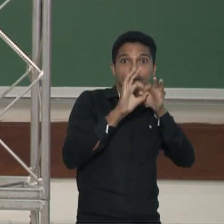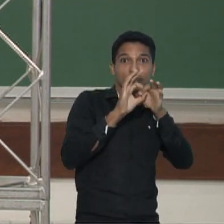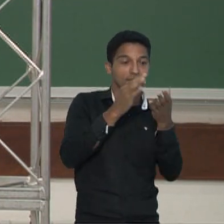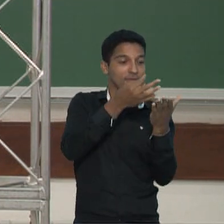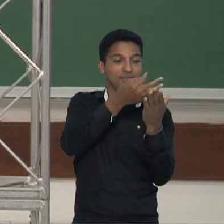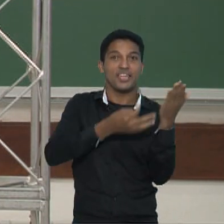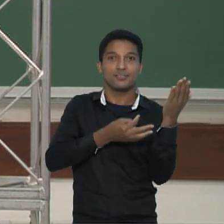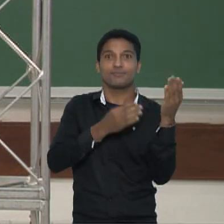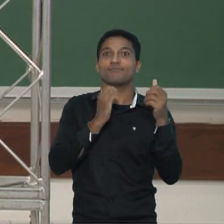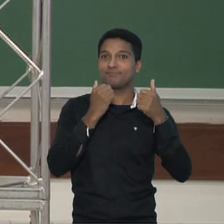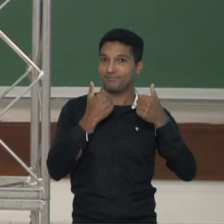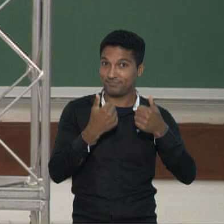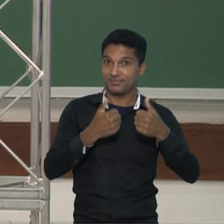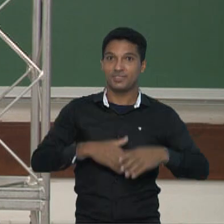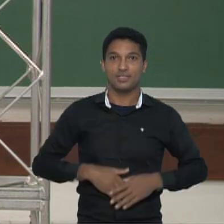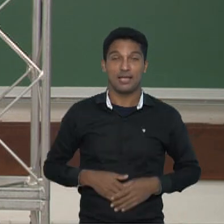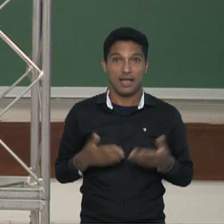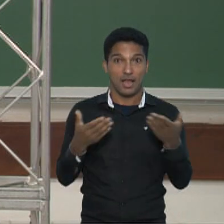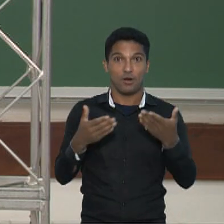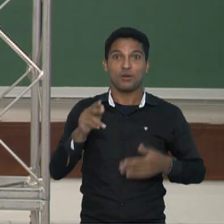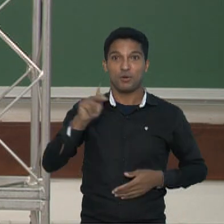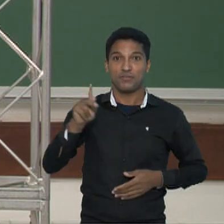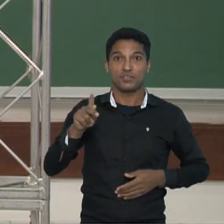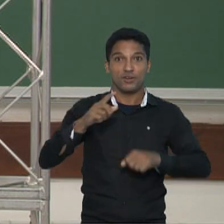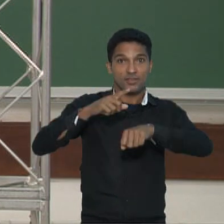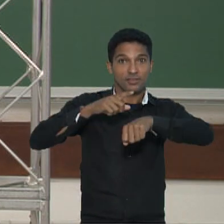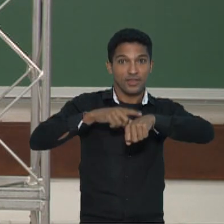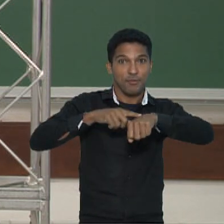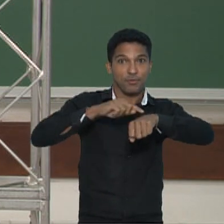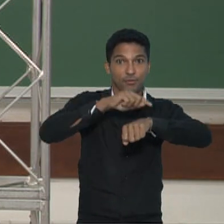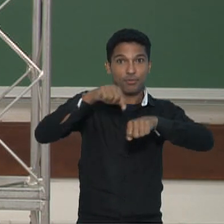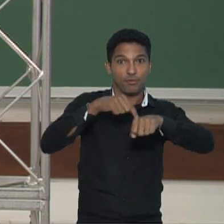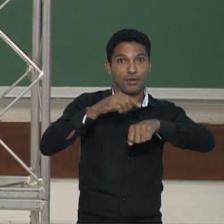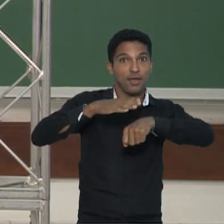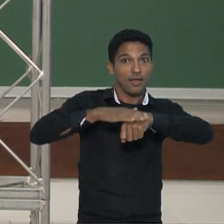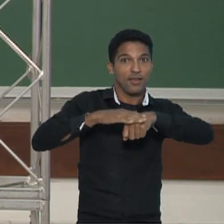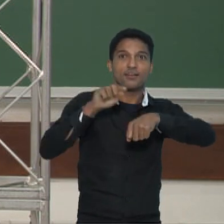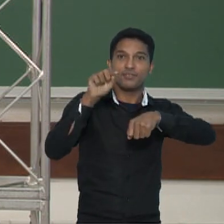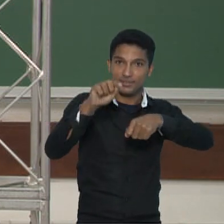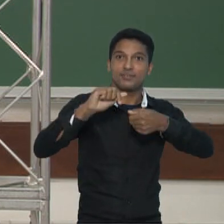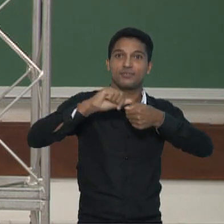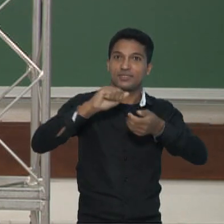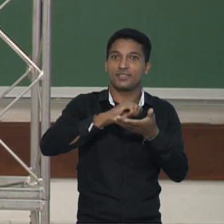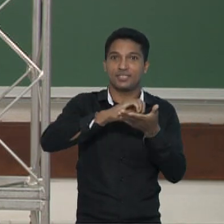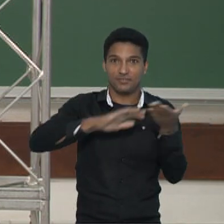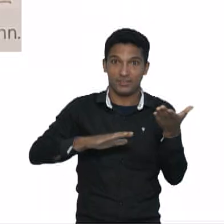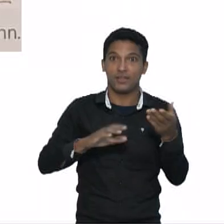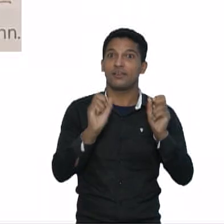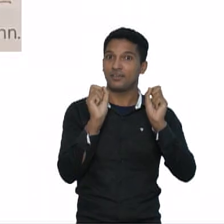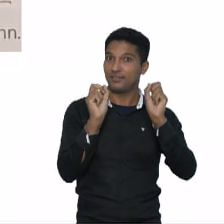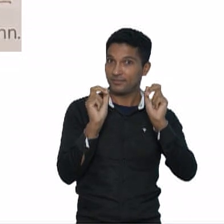a teacher vai dar um tempinho e vocês vão realizar a atividade e já já nós conferimos juntos.